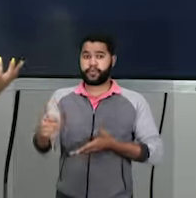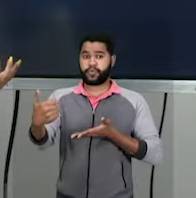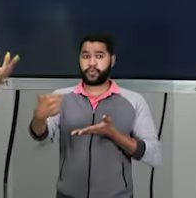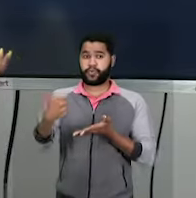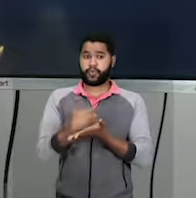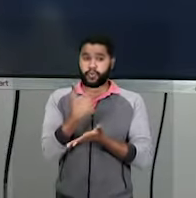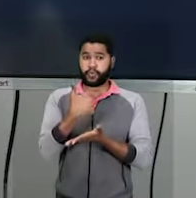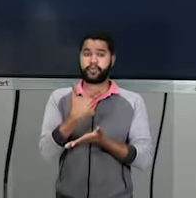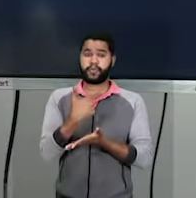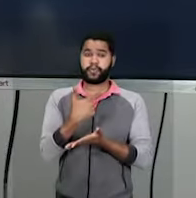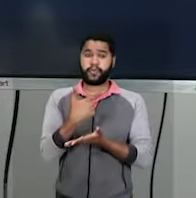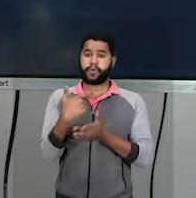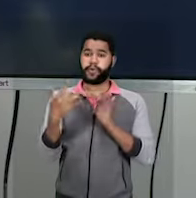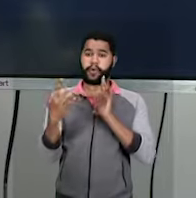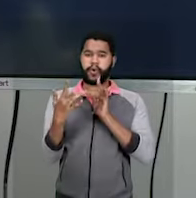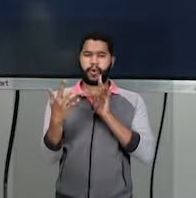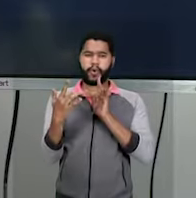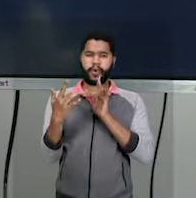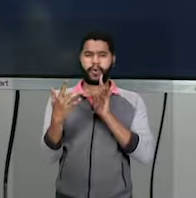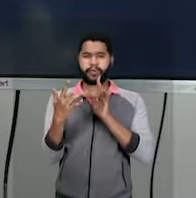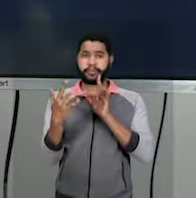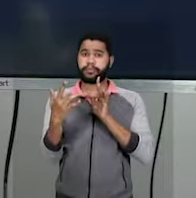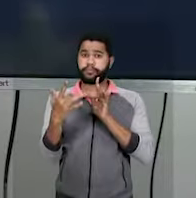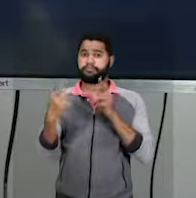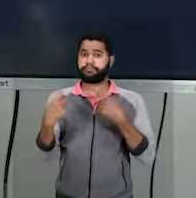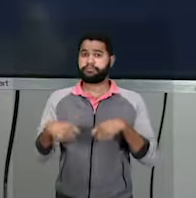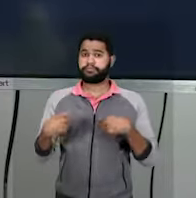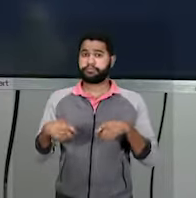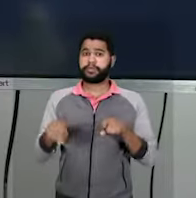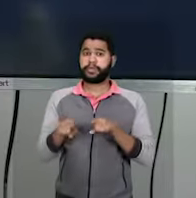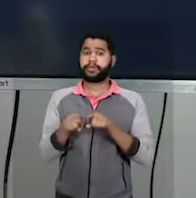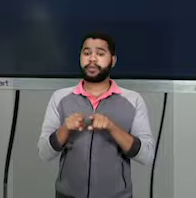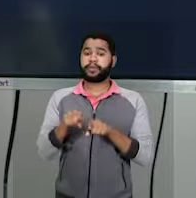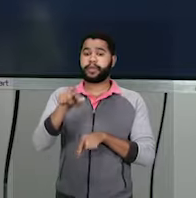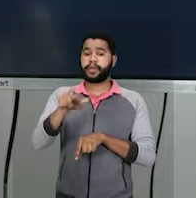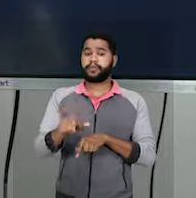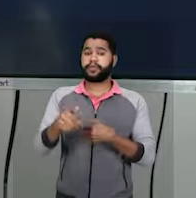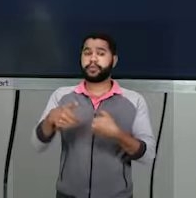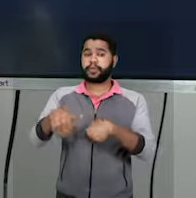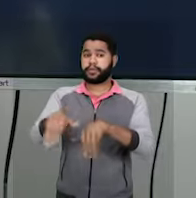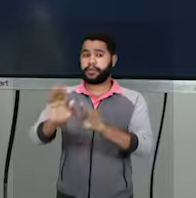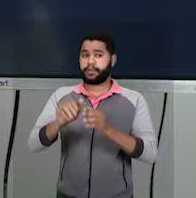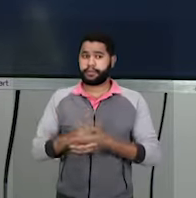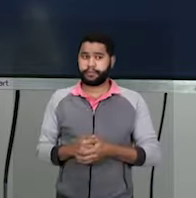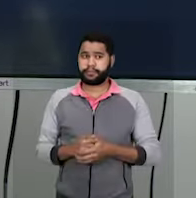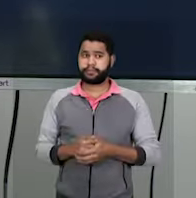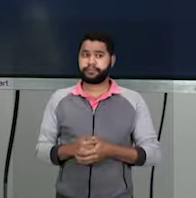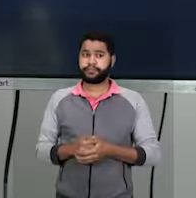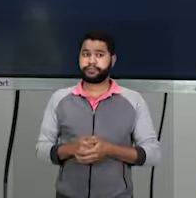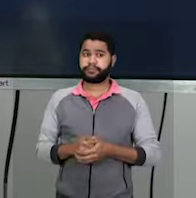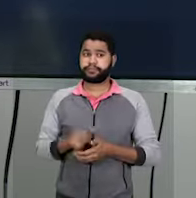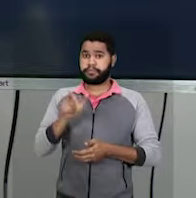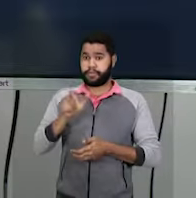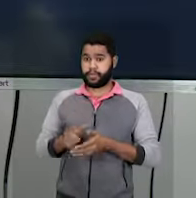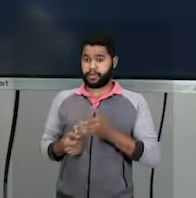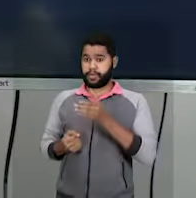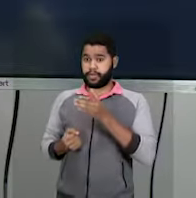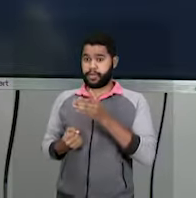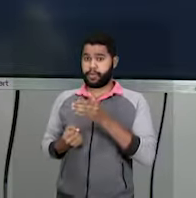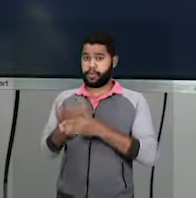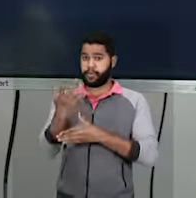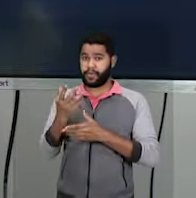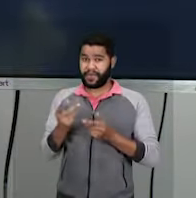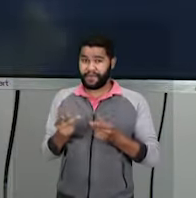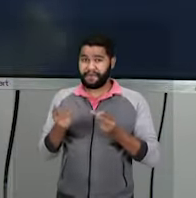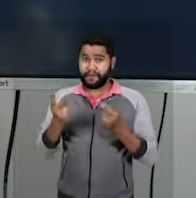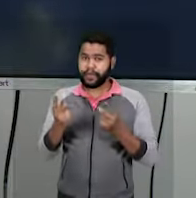precisa estar em contato com os produtores e os intermediários Geralmente quem produz não é quem vende